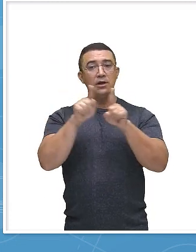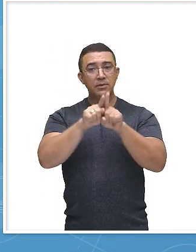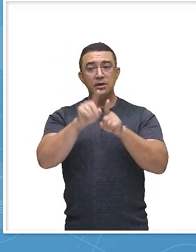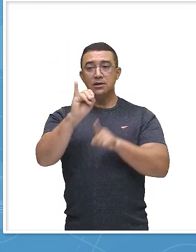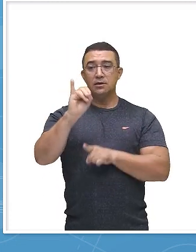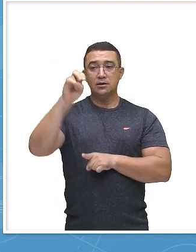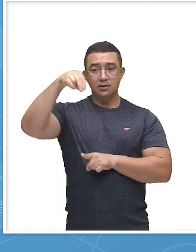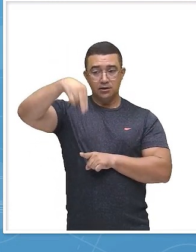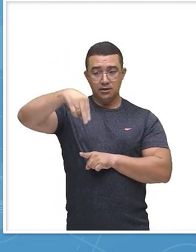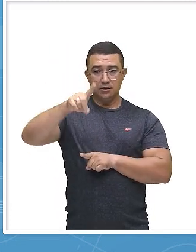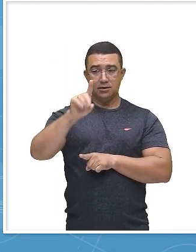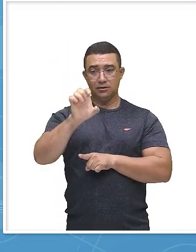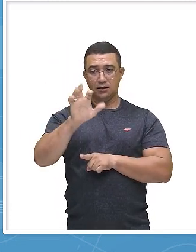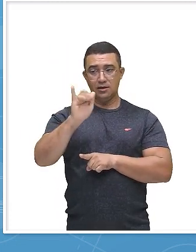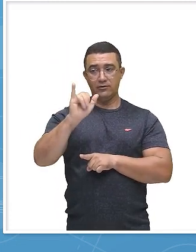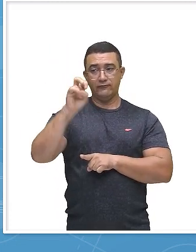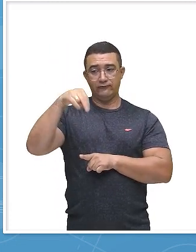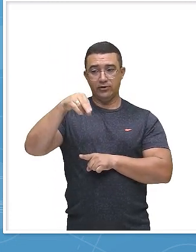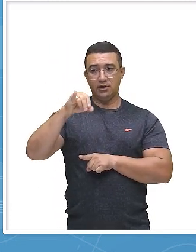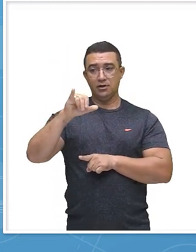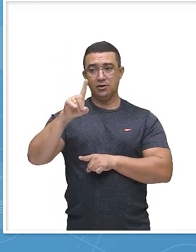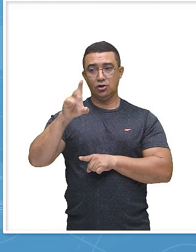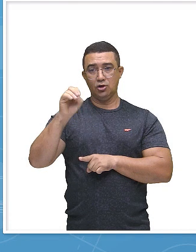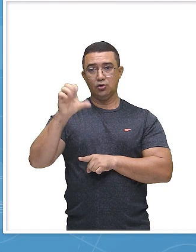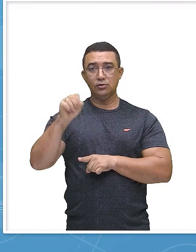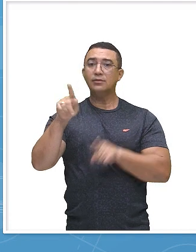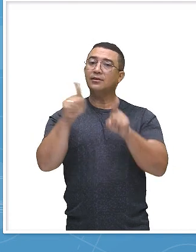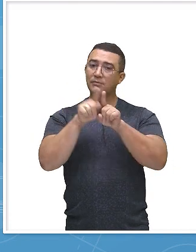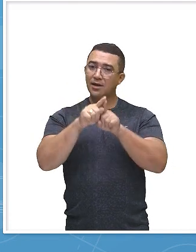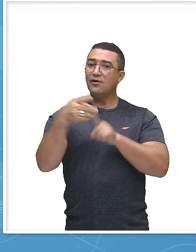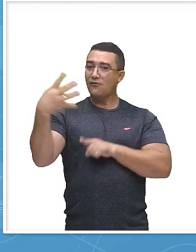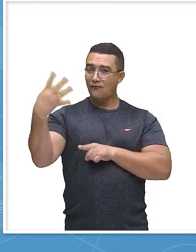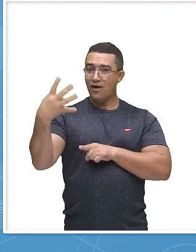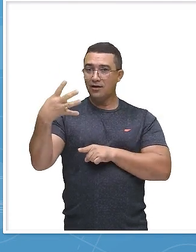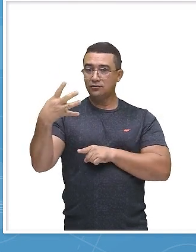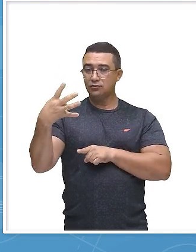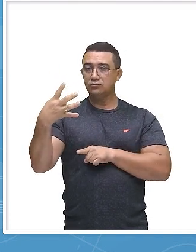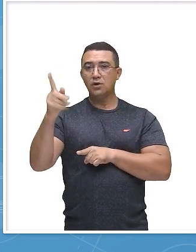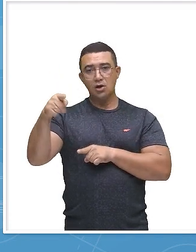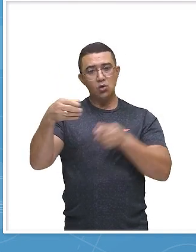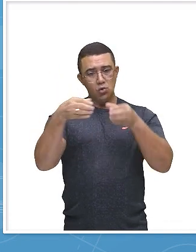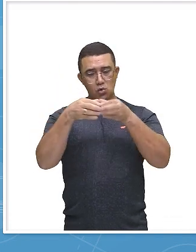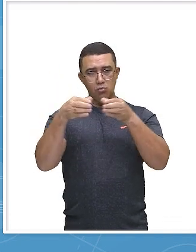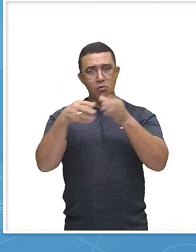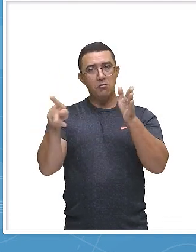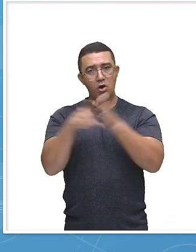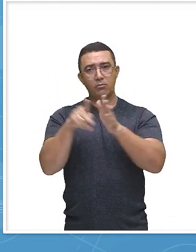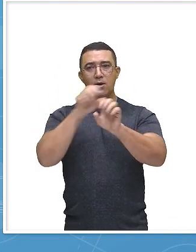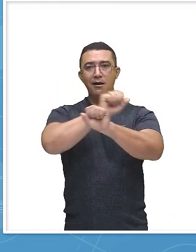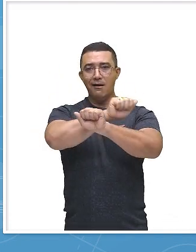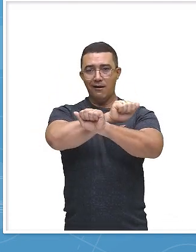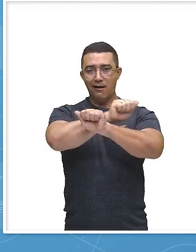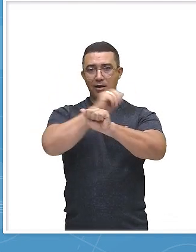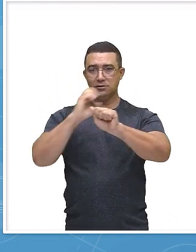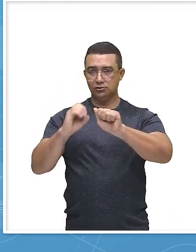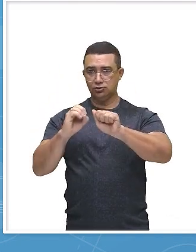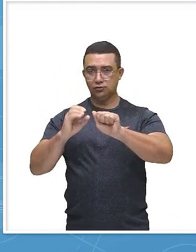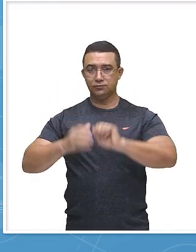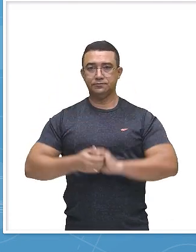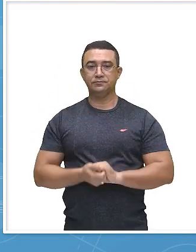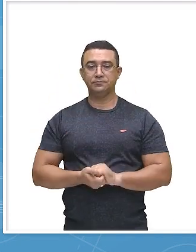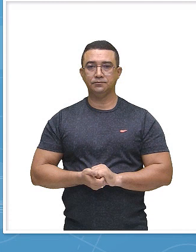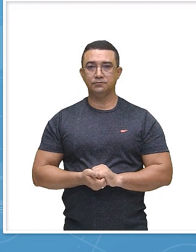oito palavras ao todo que constituem a classe dos artigos. E eles são importantíssimos,